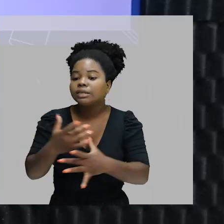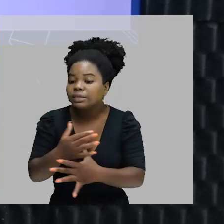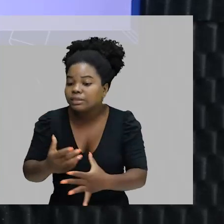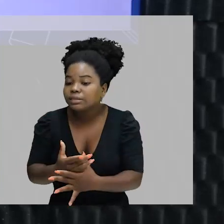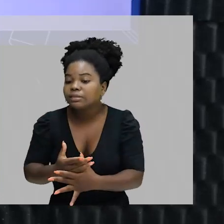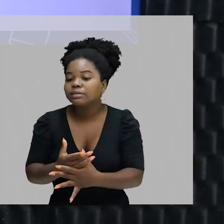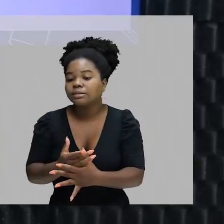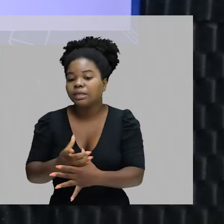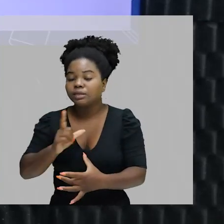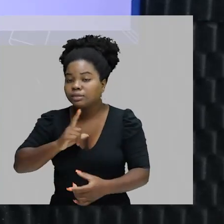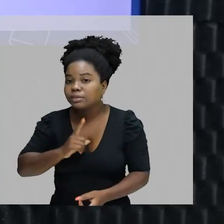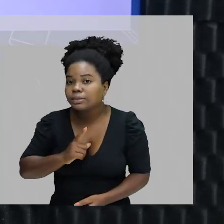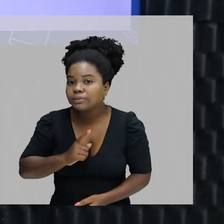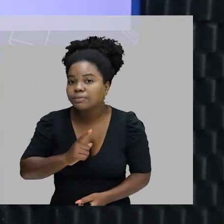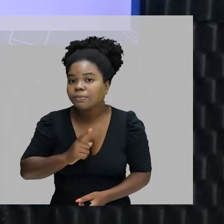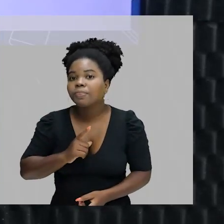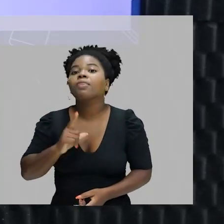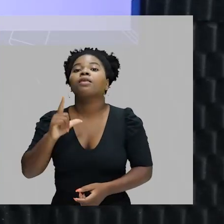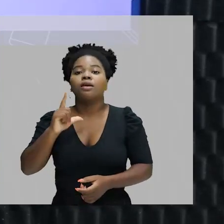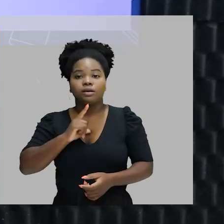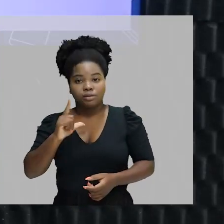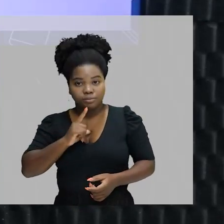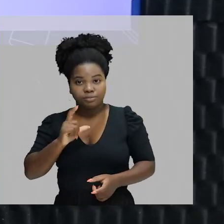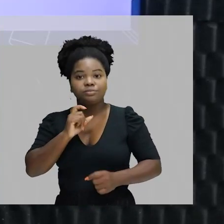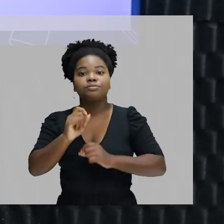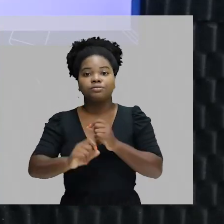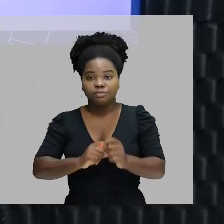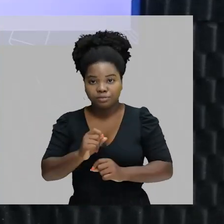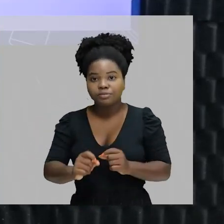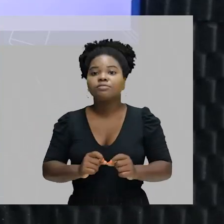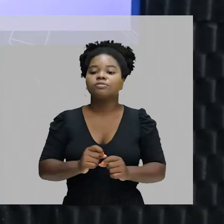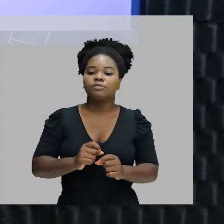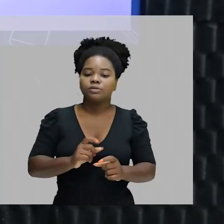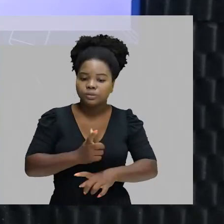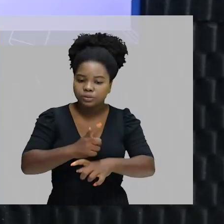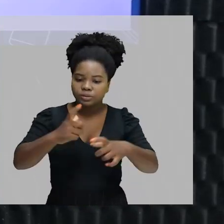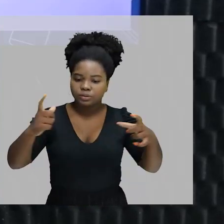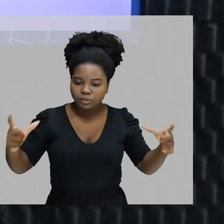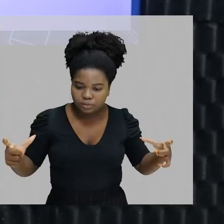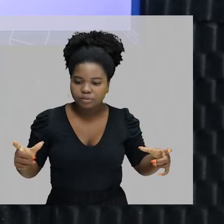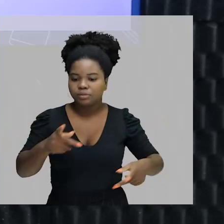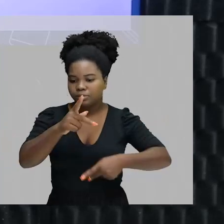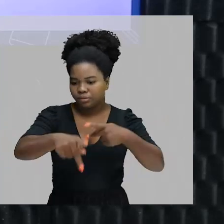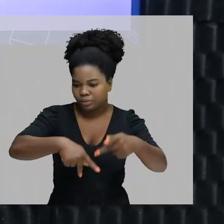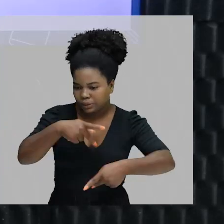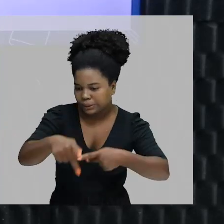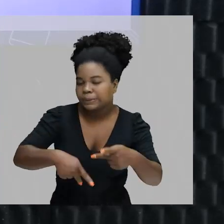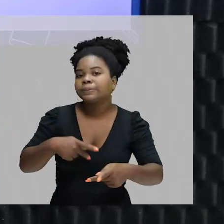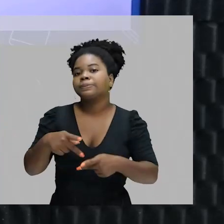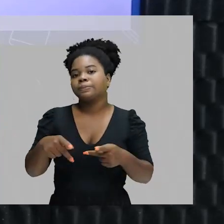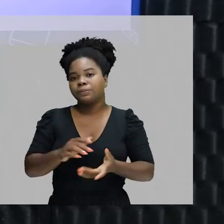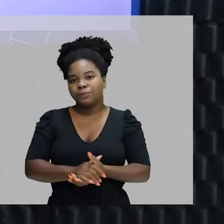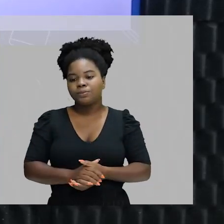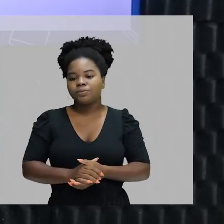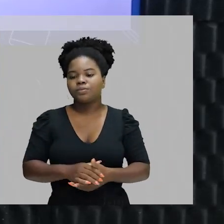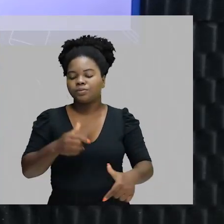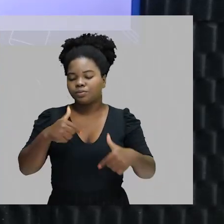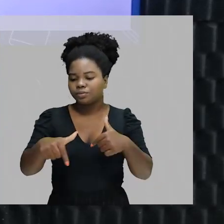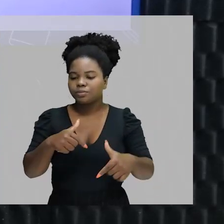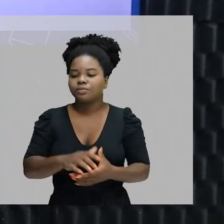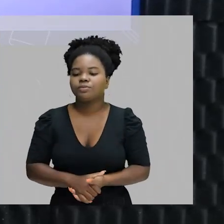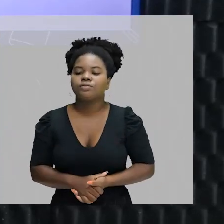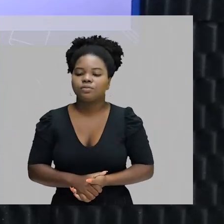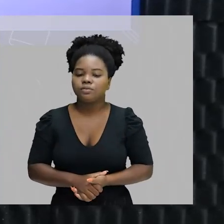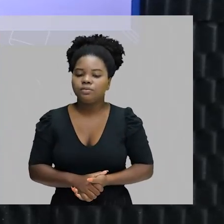de capital. Uma indústria, quando vem, ela traz emprego, né? E, consequentemente, ela vai trazer capital para essa localidade. Tá? Então,